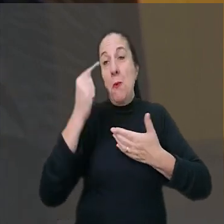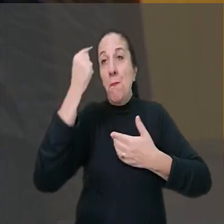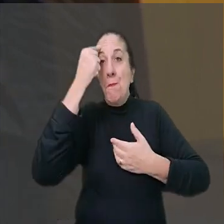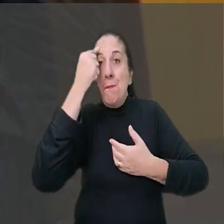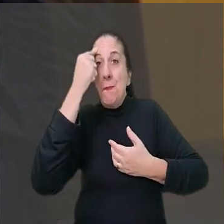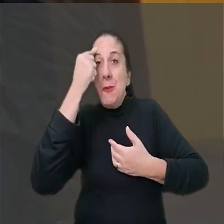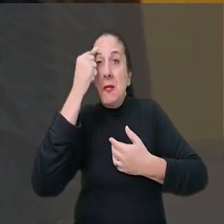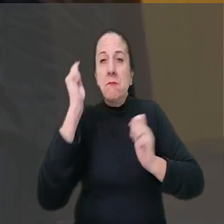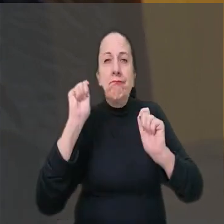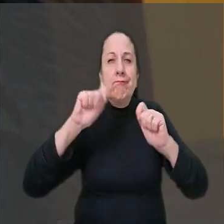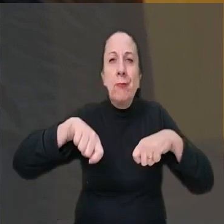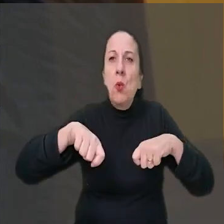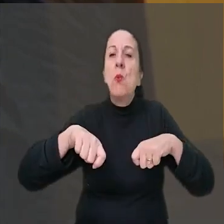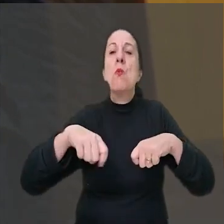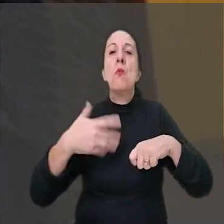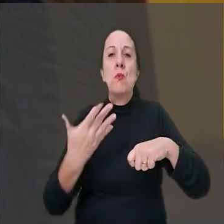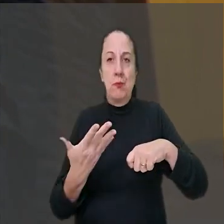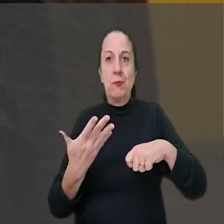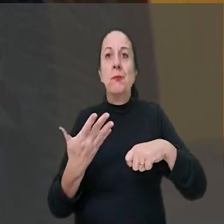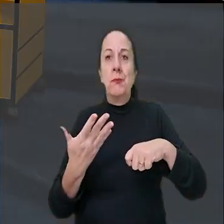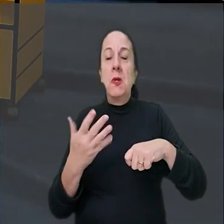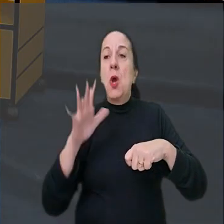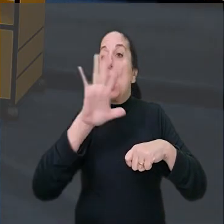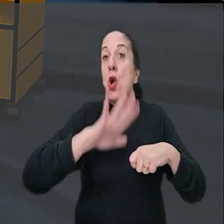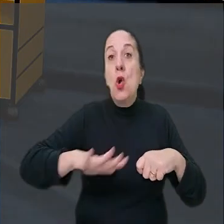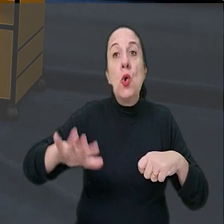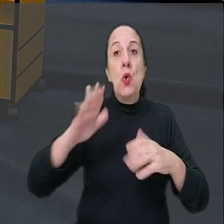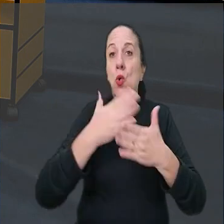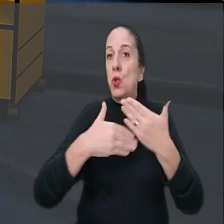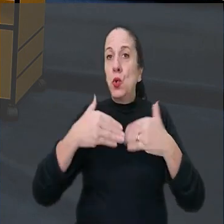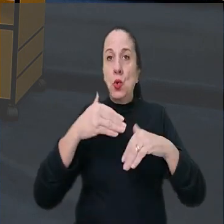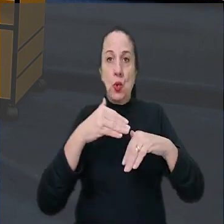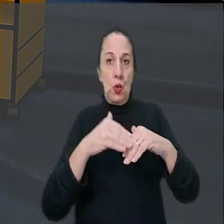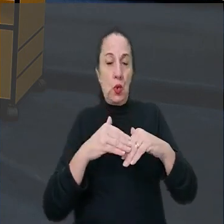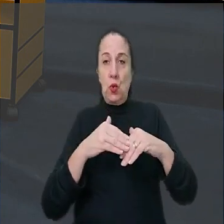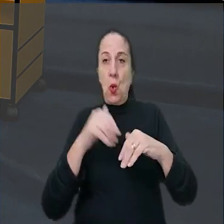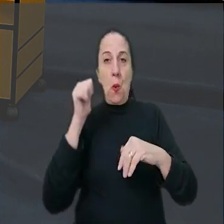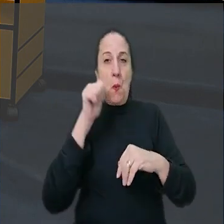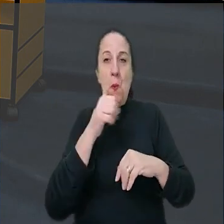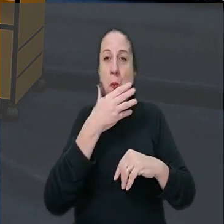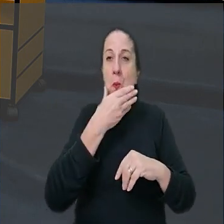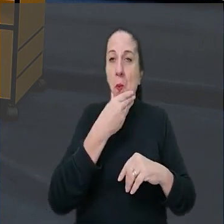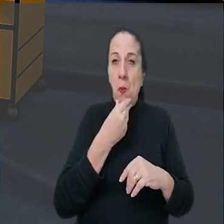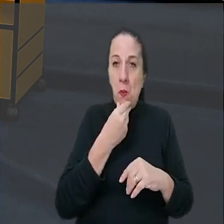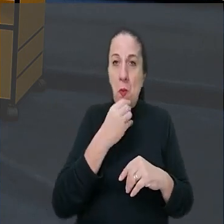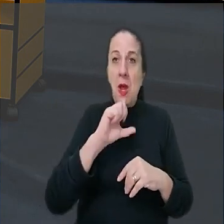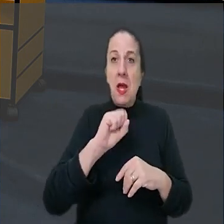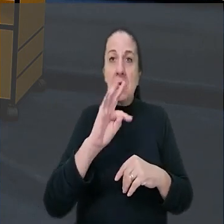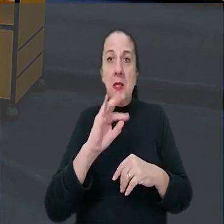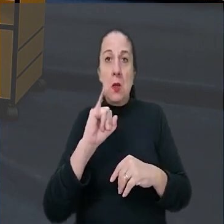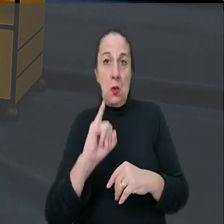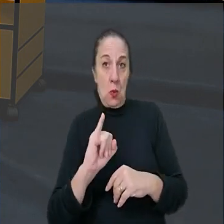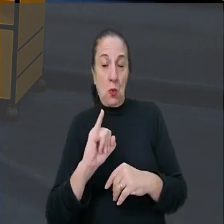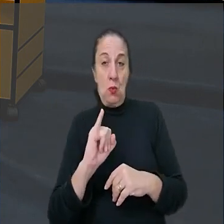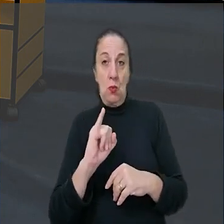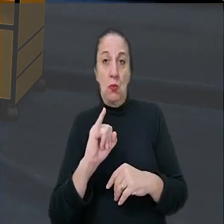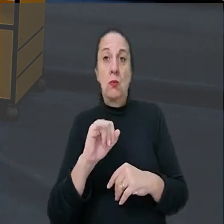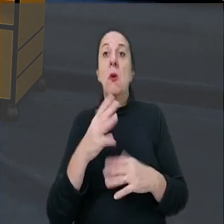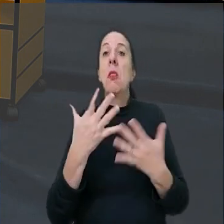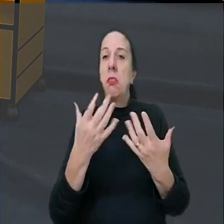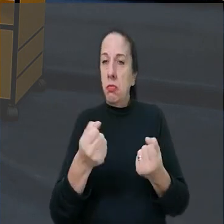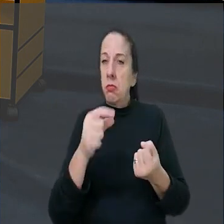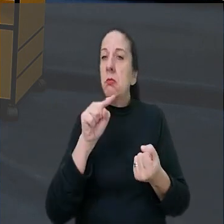fugir da competência. Assim, por unanimidade, as ministras e os ministros da SDI1